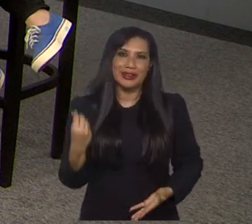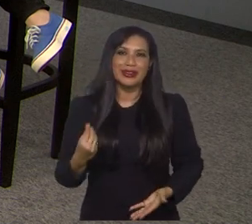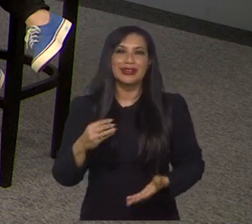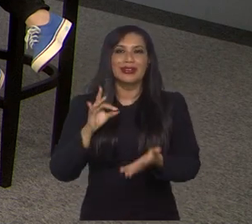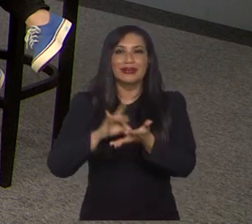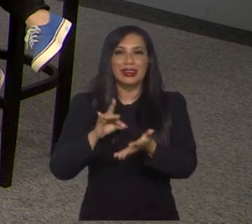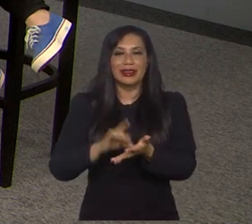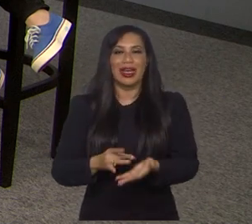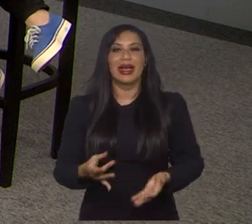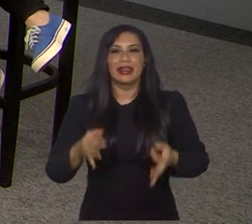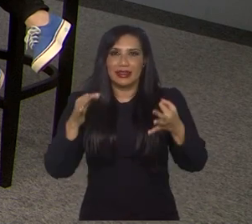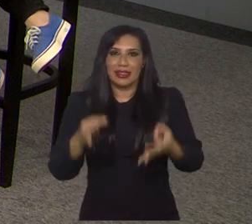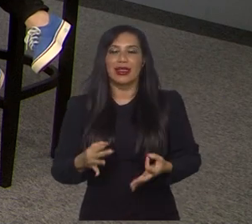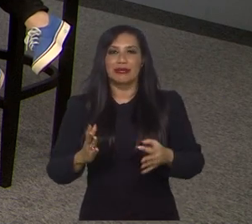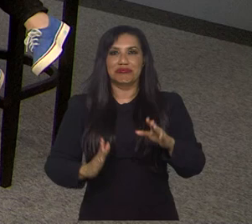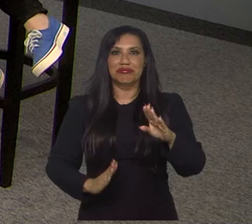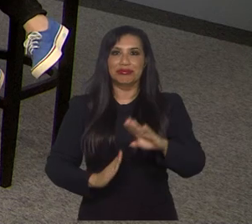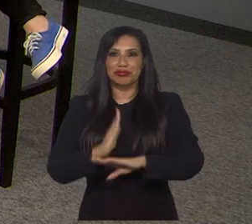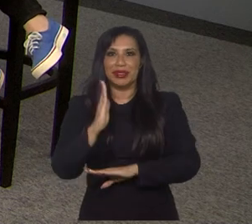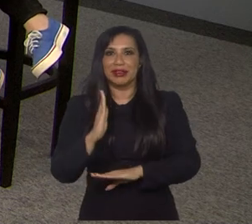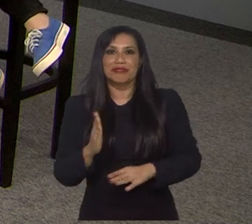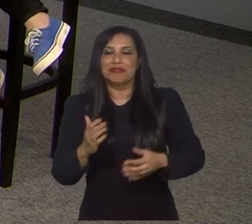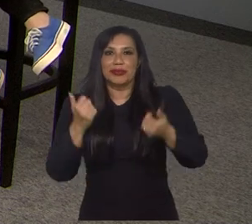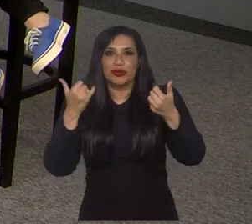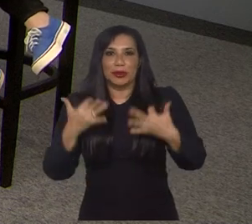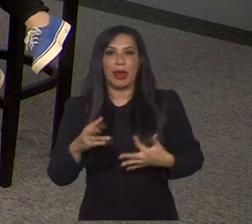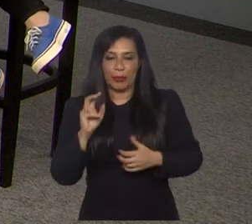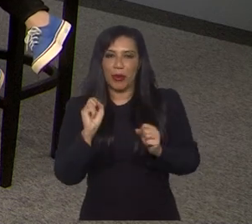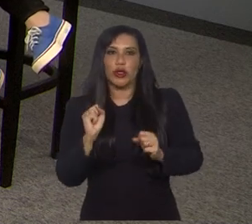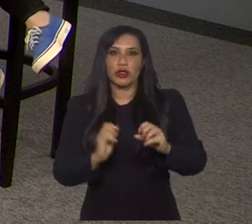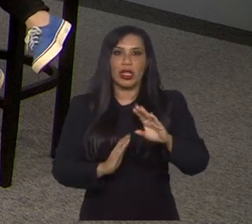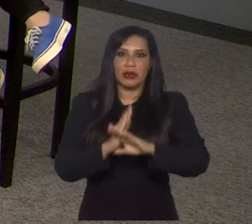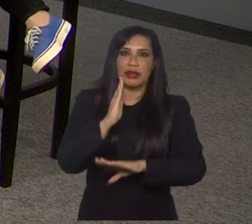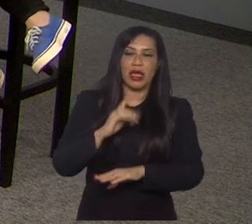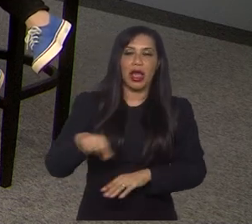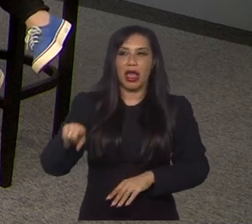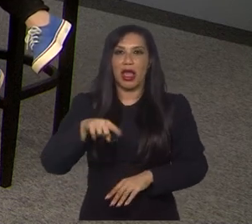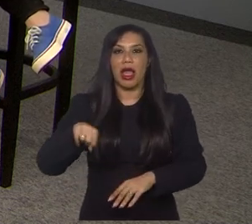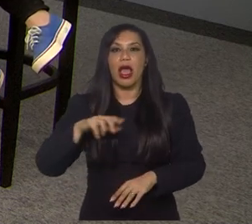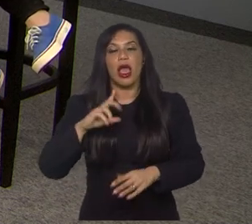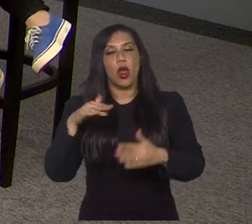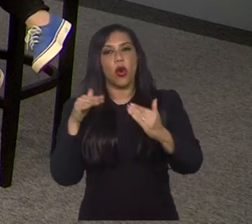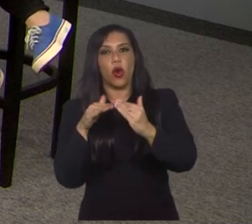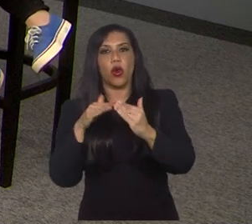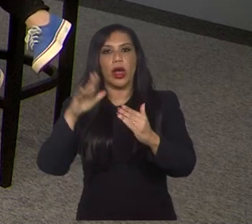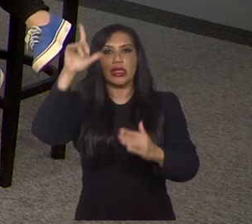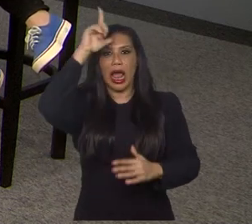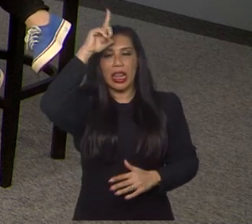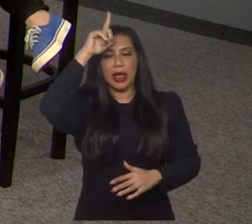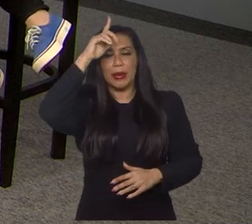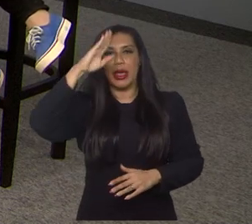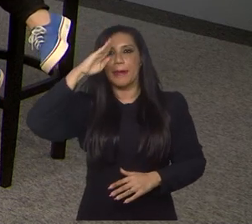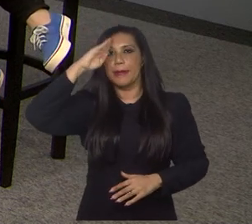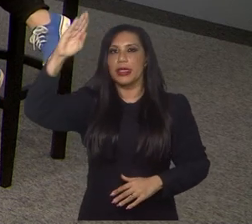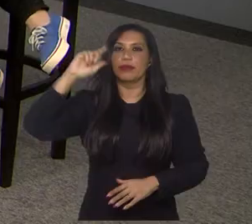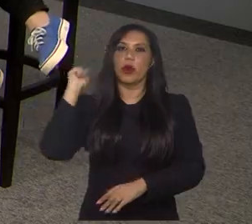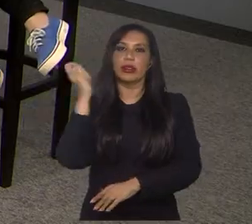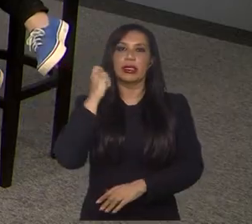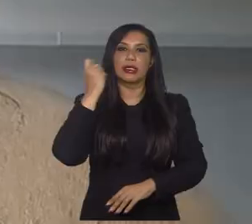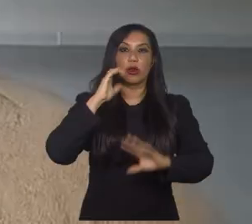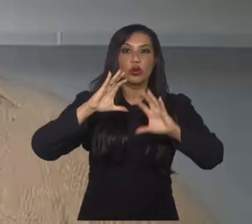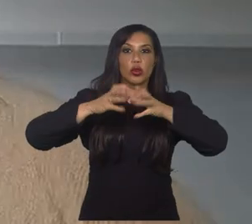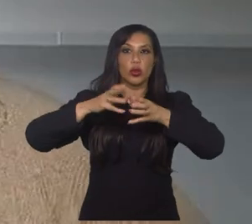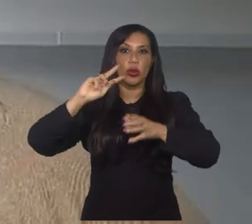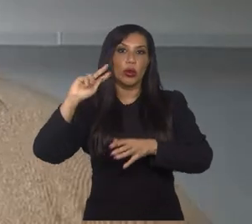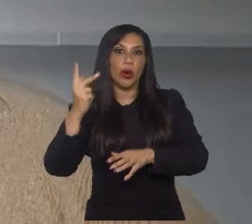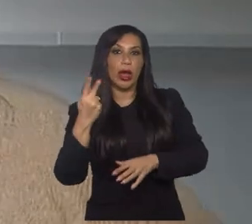fato. Não tem outro nome para classificar. Exatamente. Eu concordo. Acho que a Alemanha é disparada a principal seleção desse grupo.